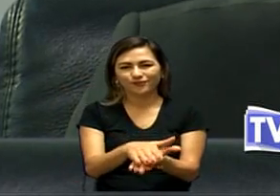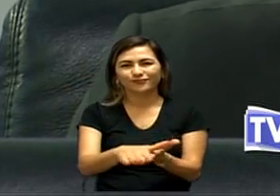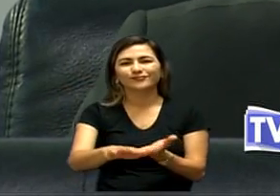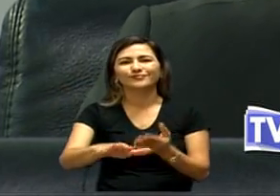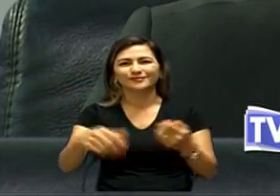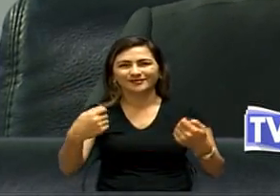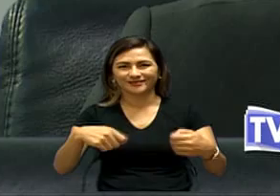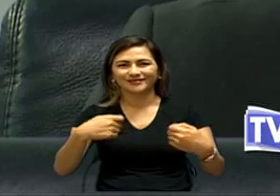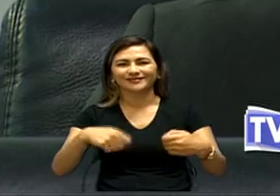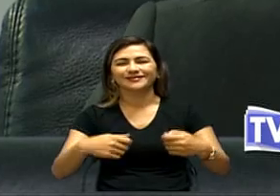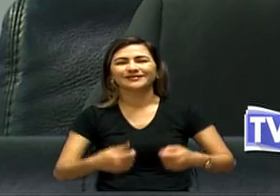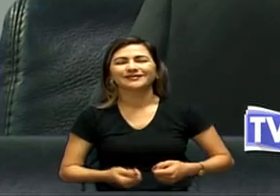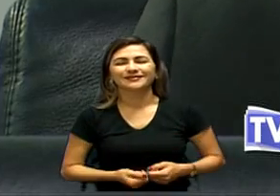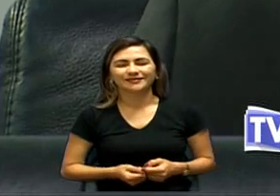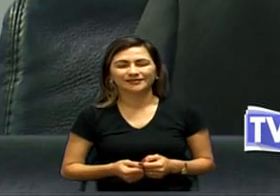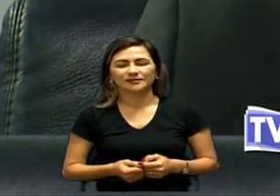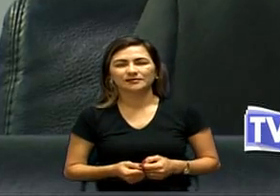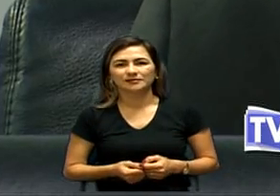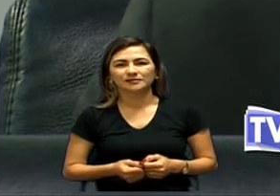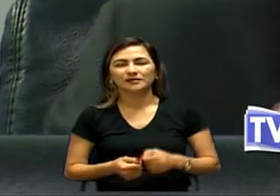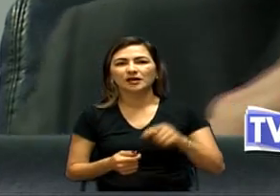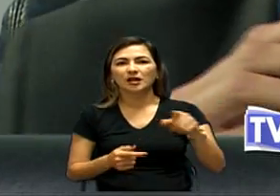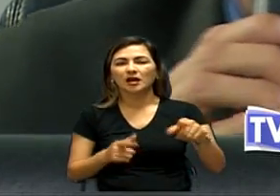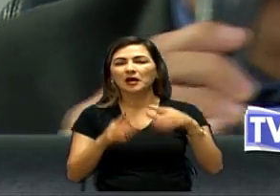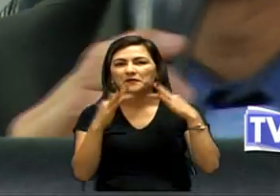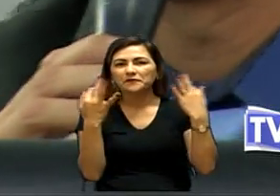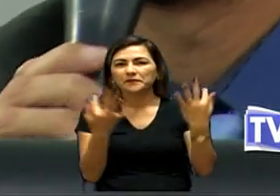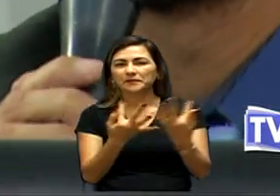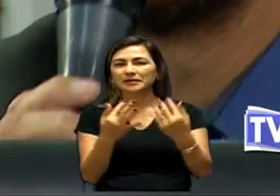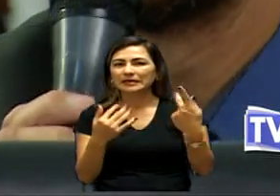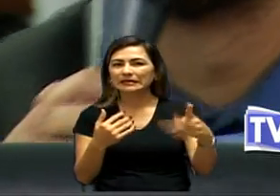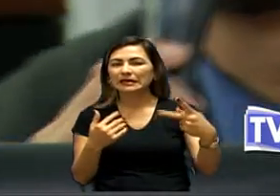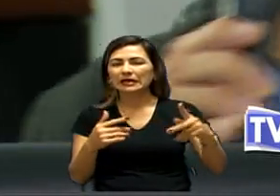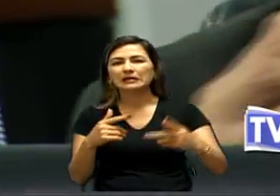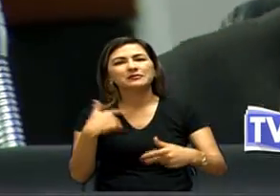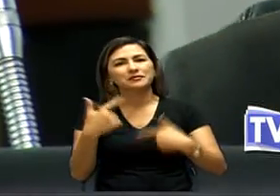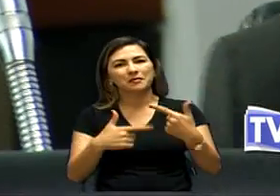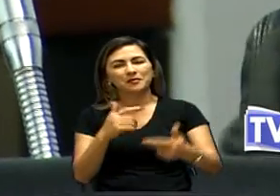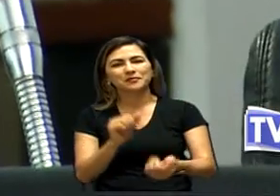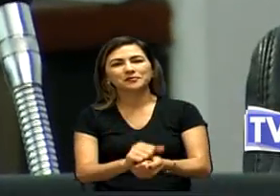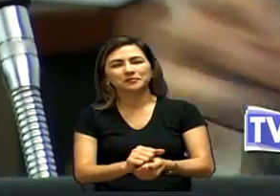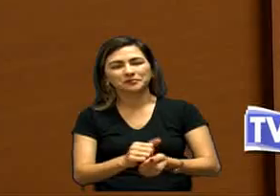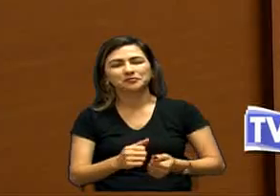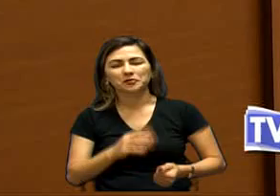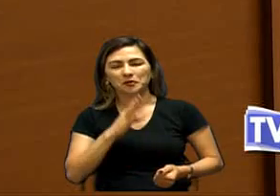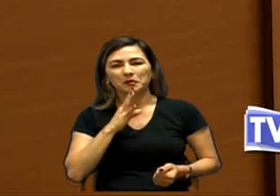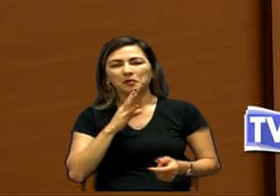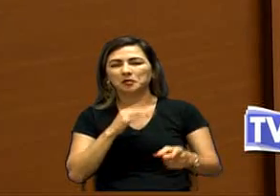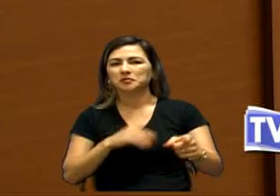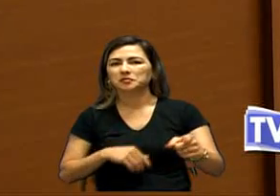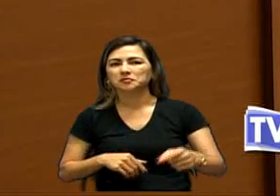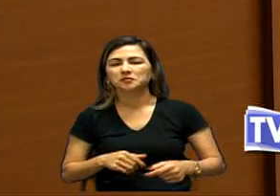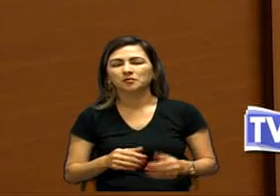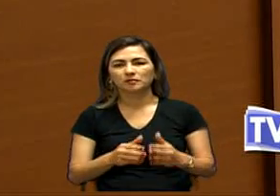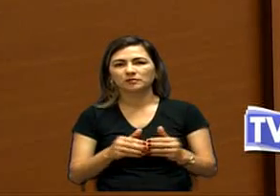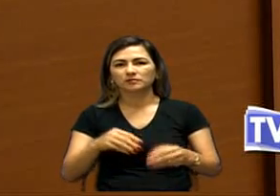Rosa, com o Paulinho, com a Poliana, a esposa dele. Então, eu peço voto sim, senhor presidente.